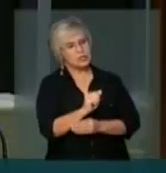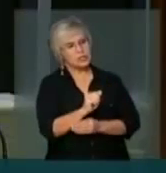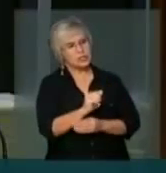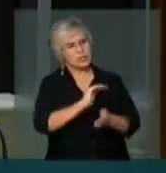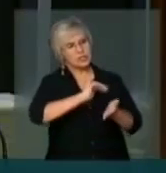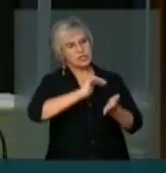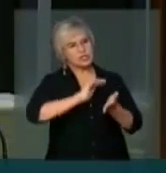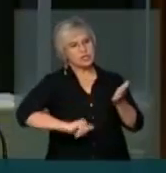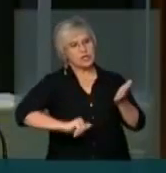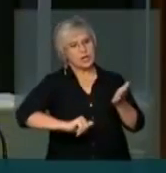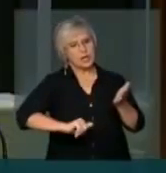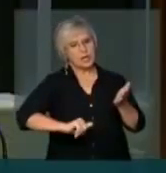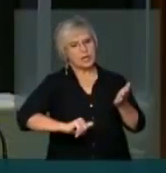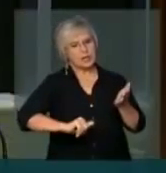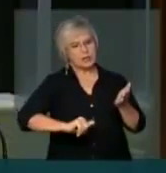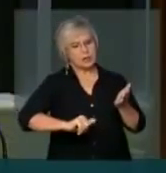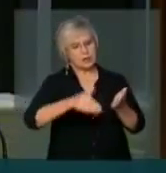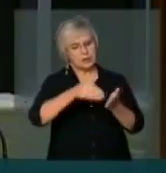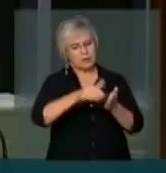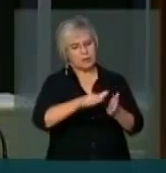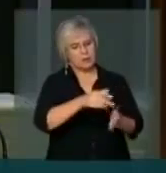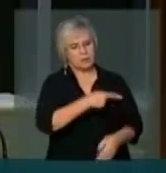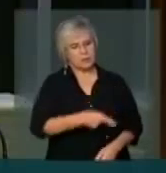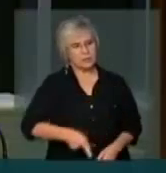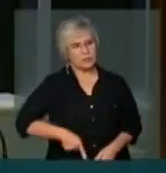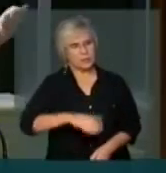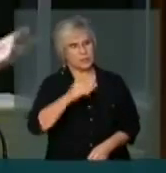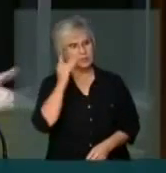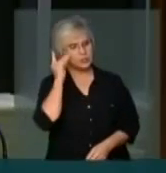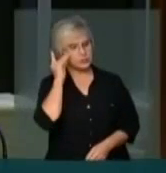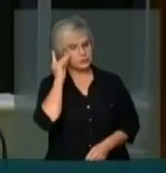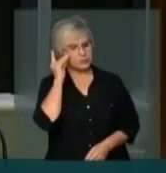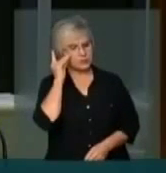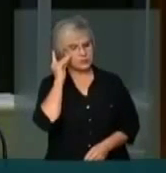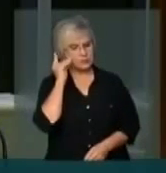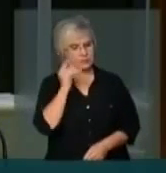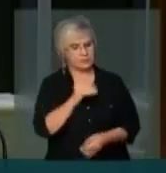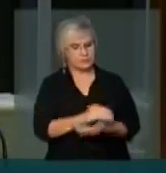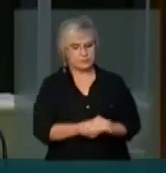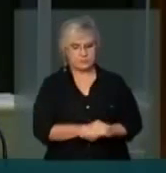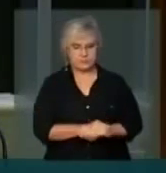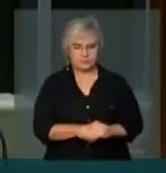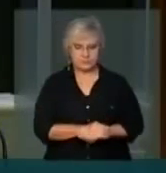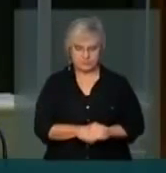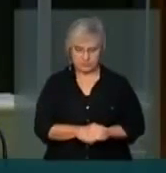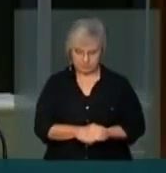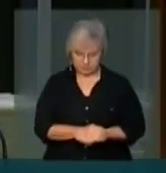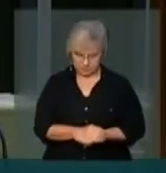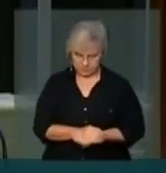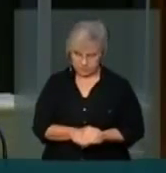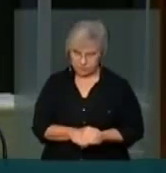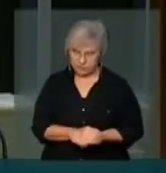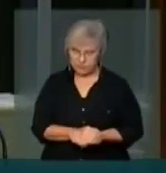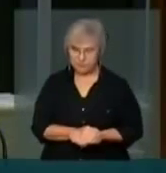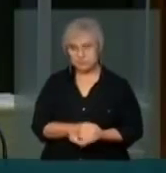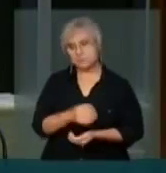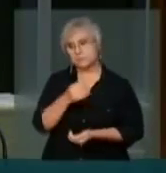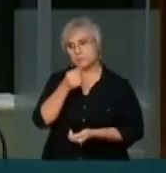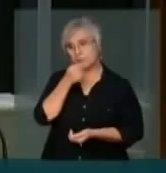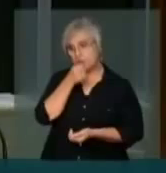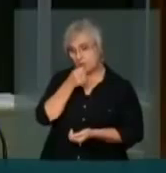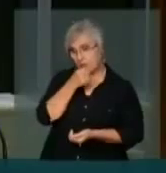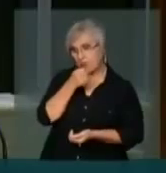legítimo mandato da presidente Dilma Rousseff, ungido nas urnas deste país. Dizia o